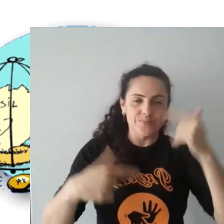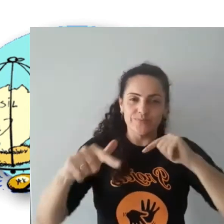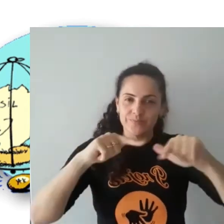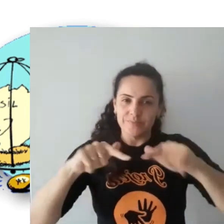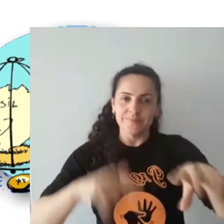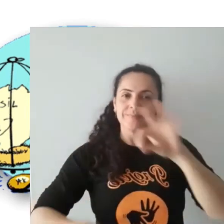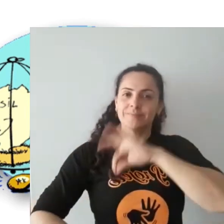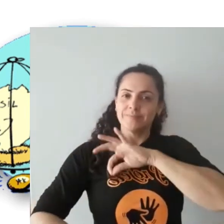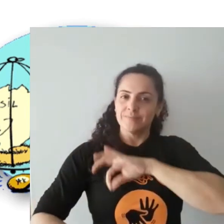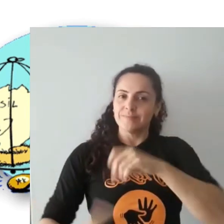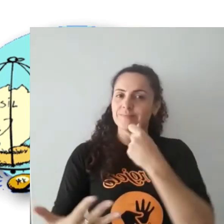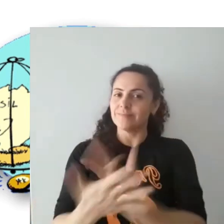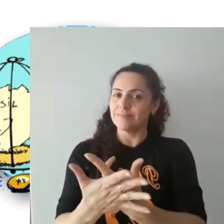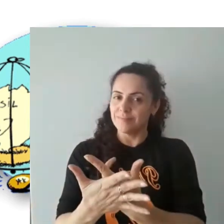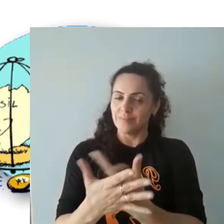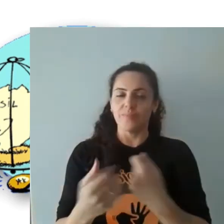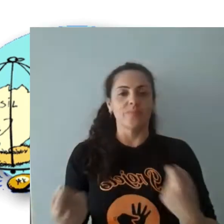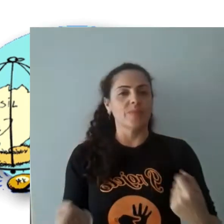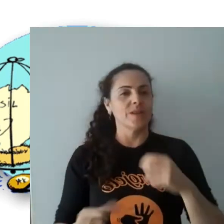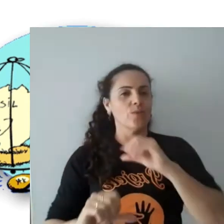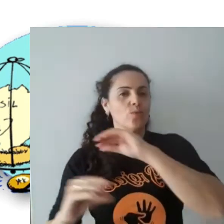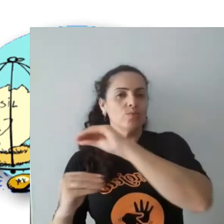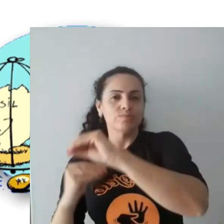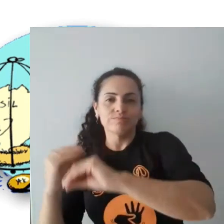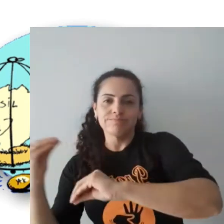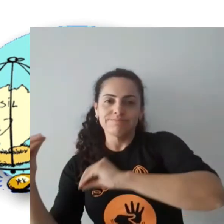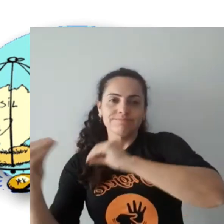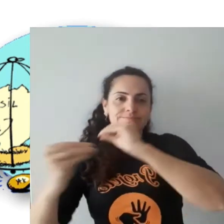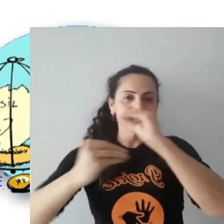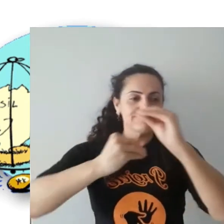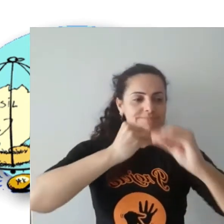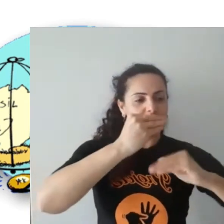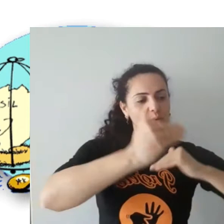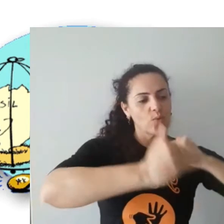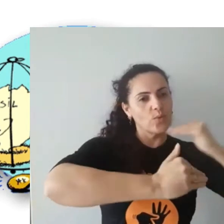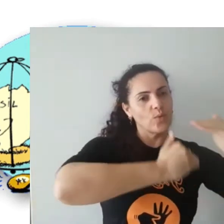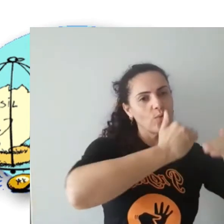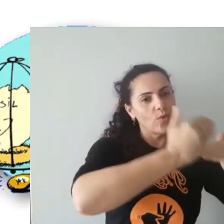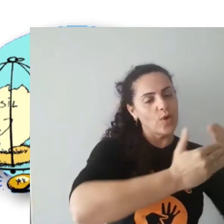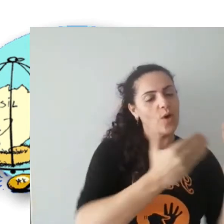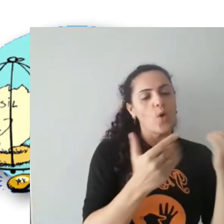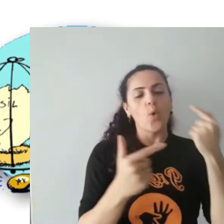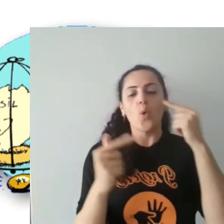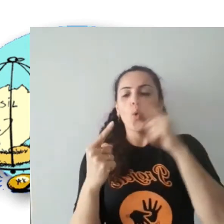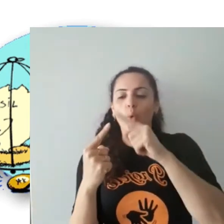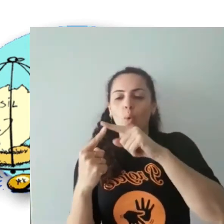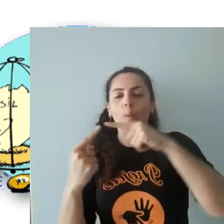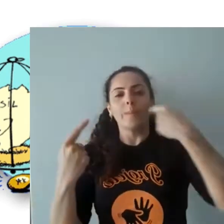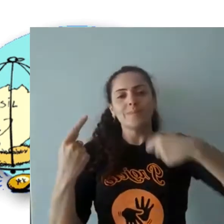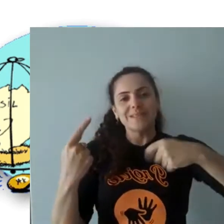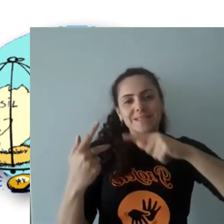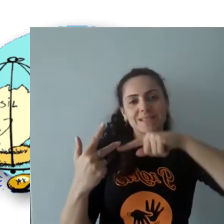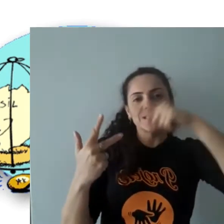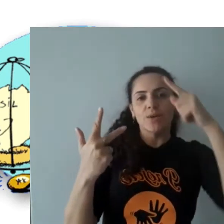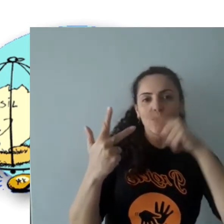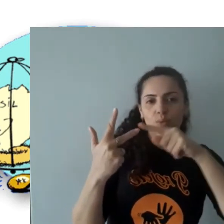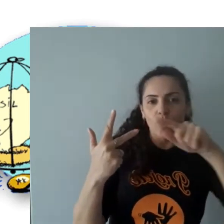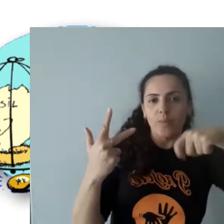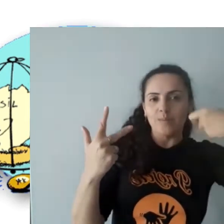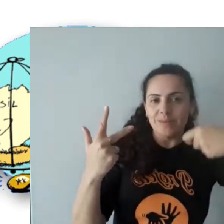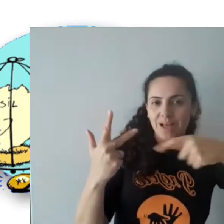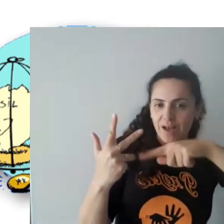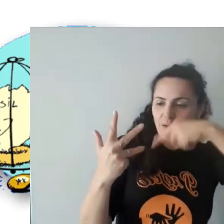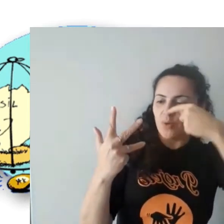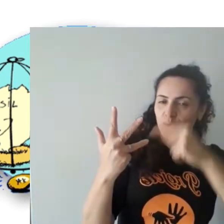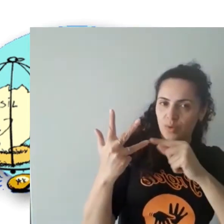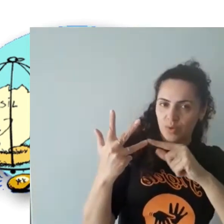o comércio, que tinha o domínio sobre essas trocas comerciais. O mercantilismo também está presente aí nesse período, também